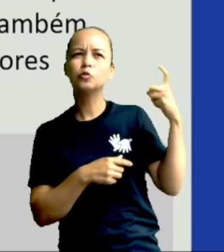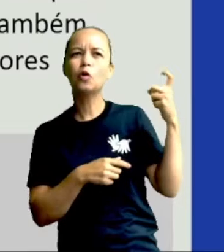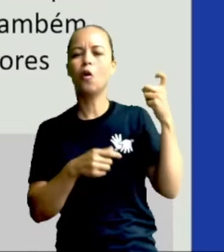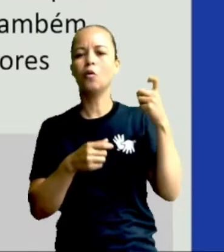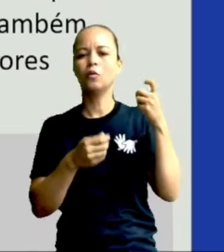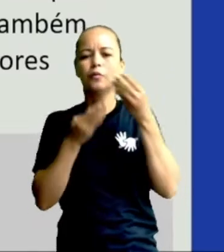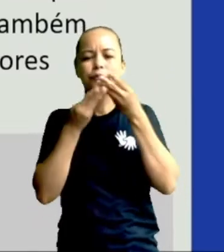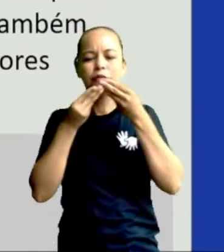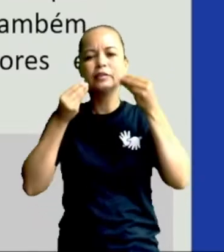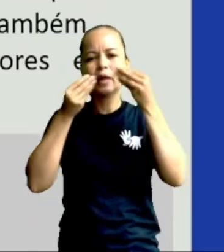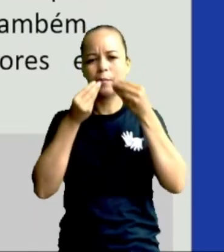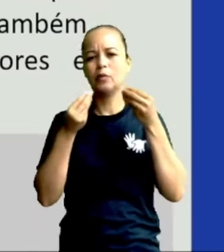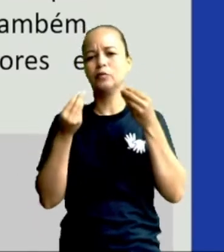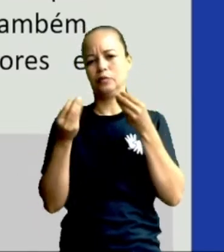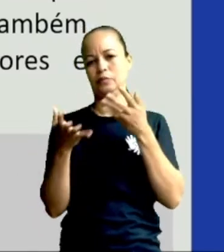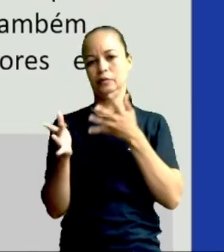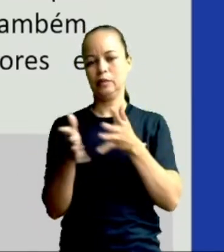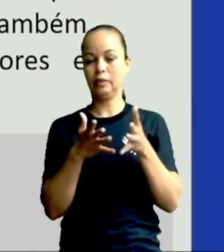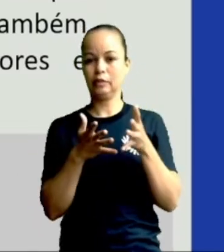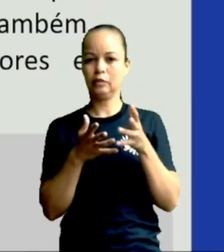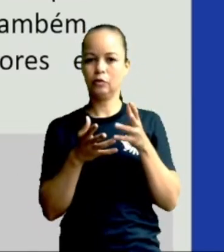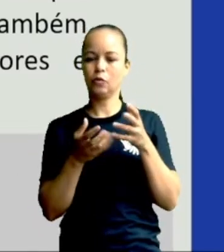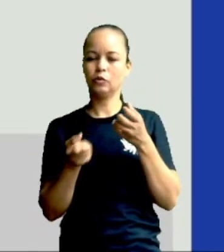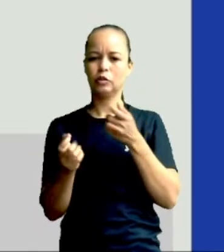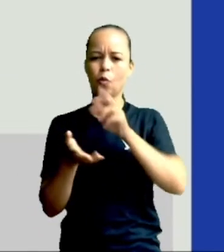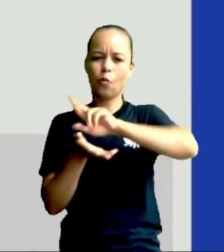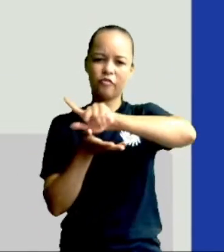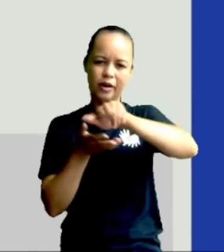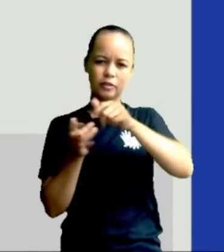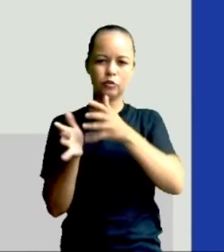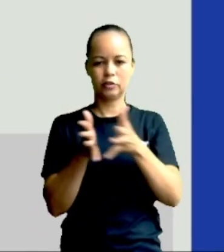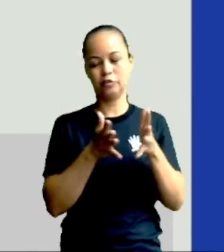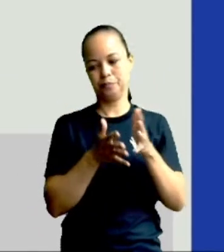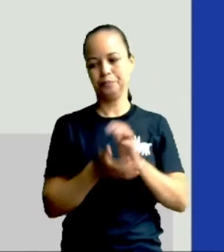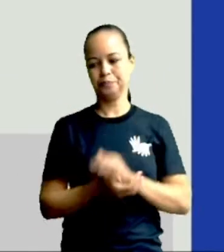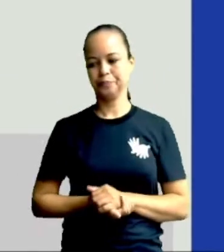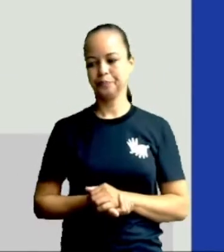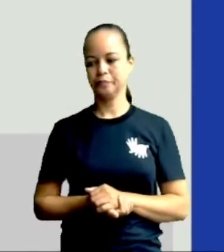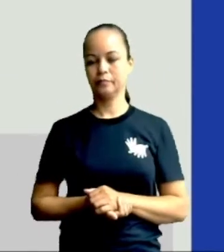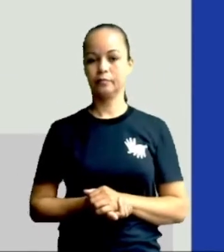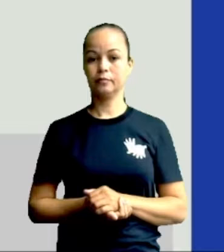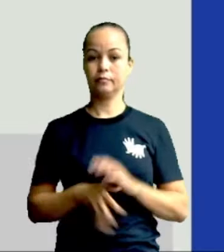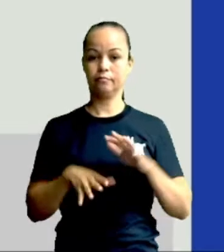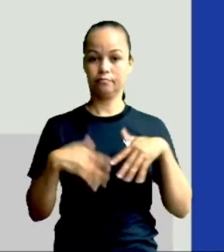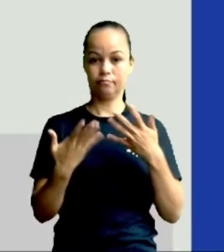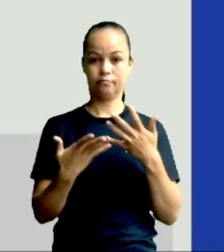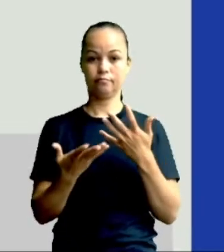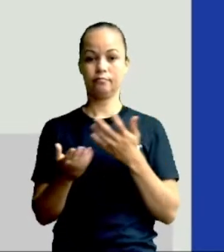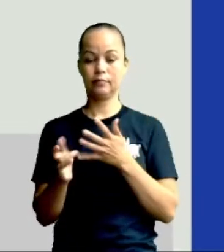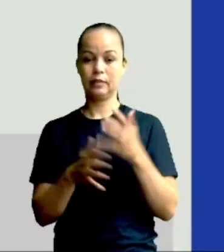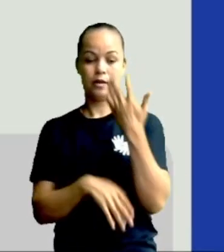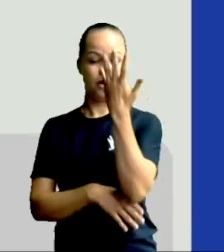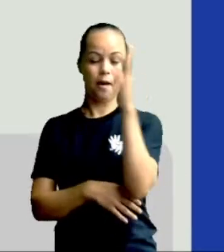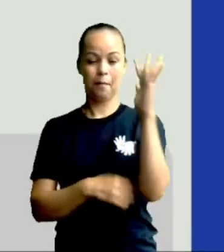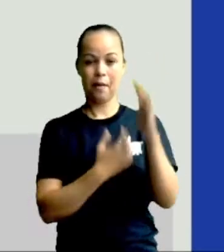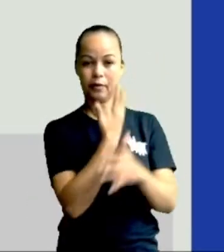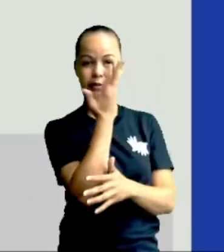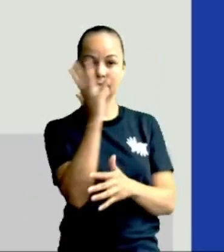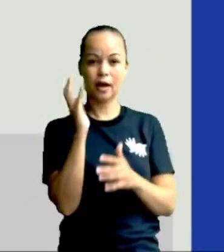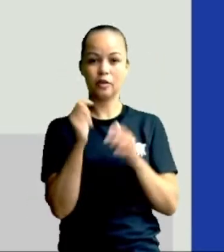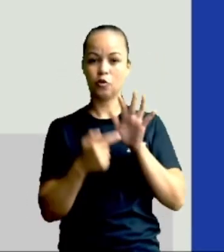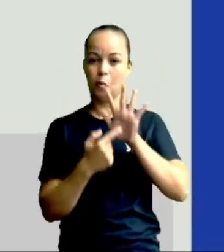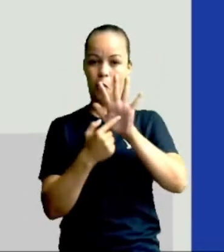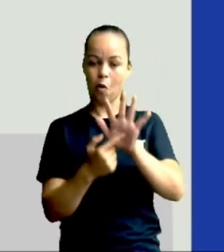pelos sabores, os aspectos externos, tá? Além do mais, a paisagem carrega consigo